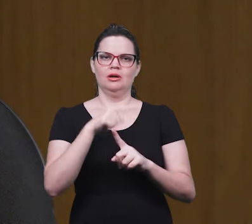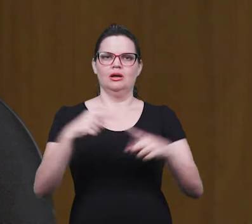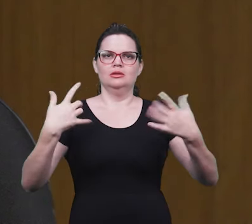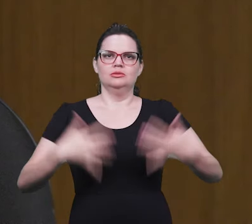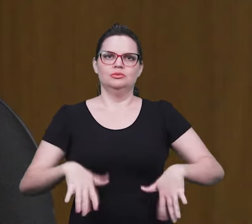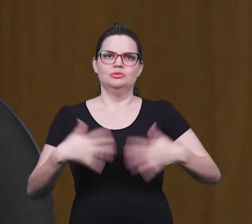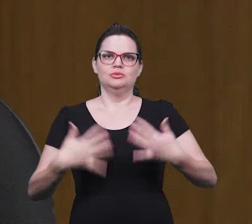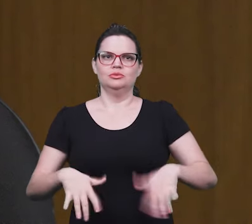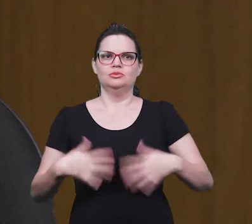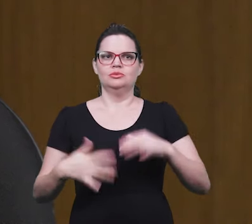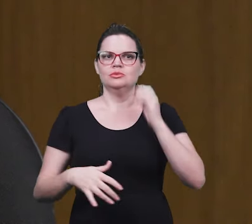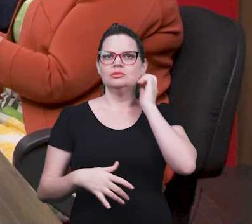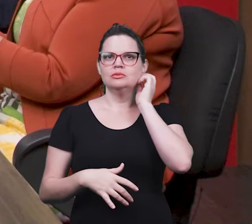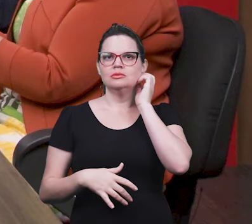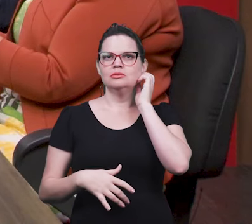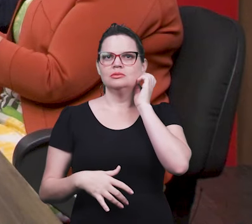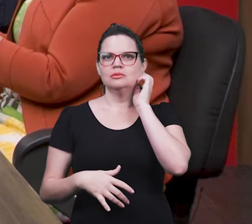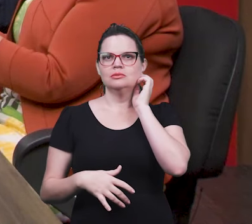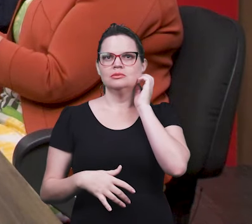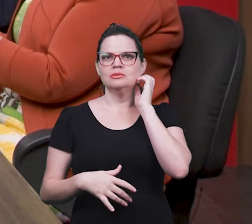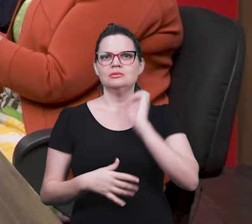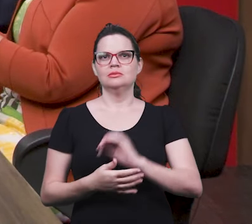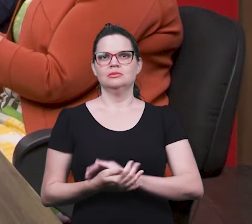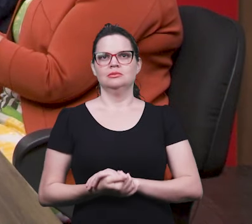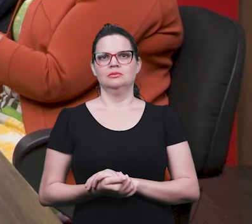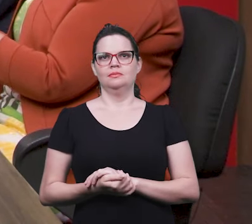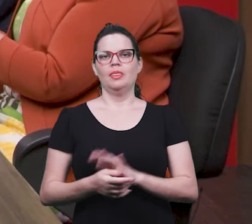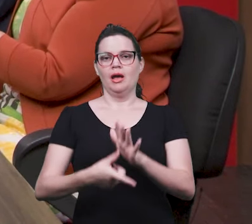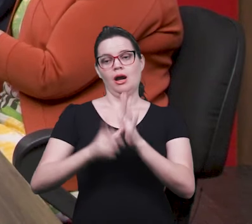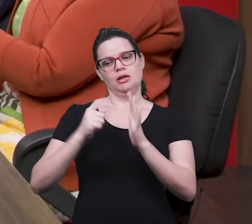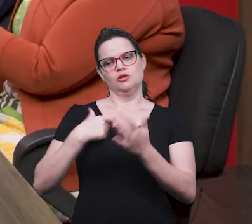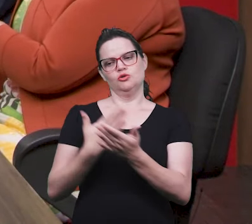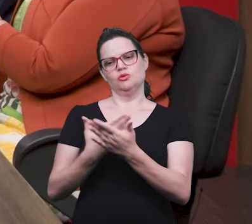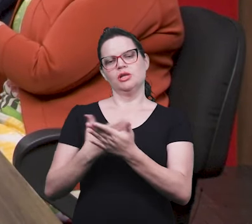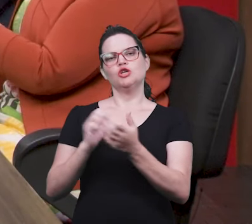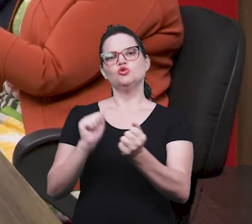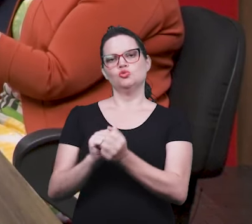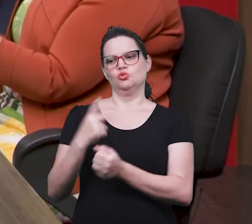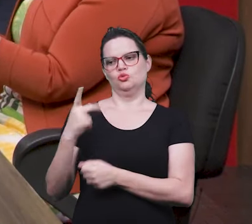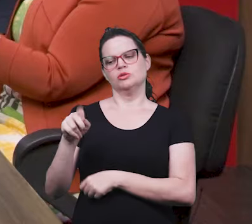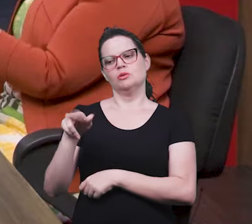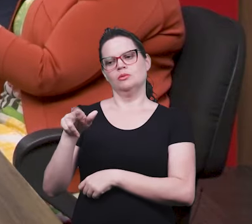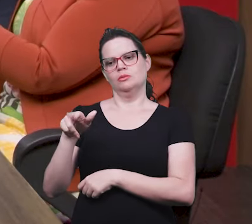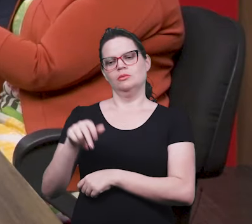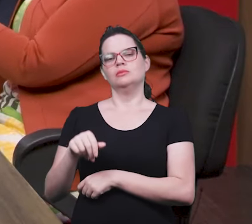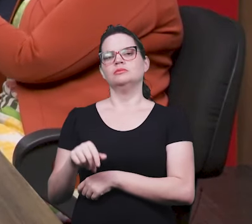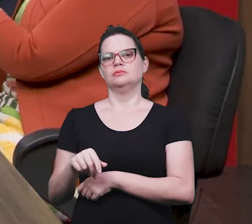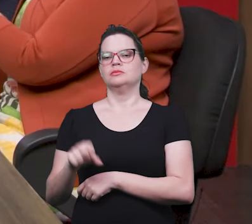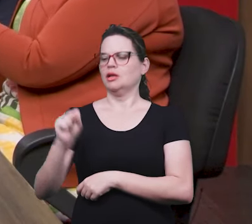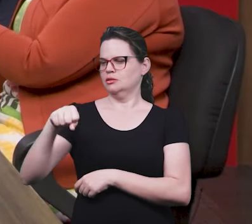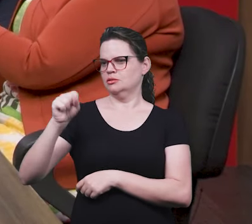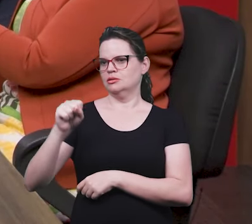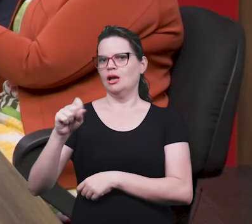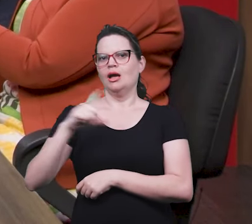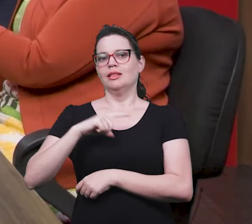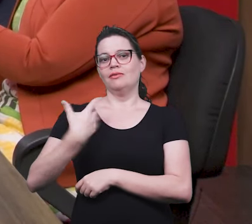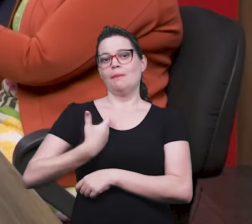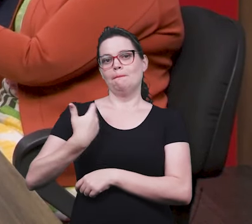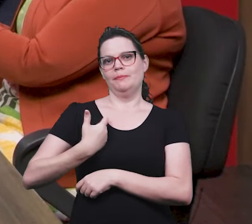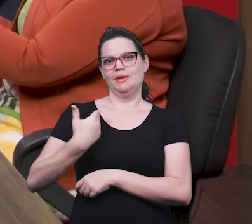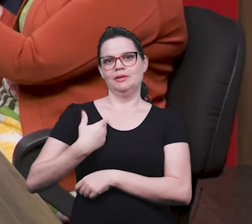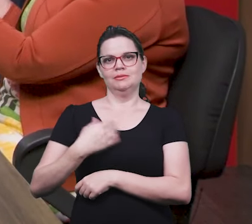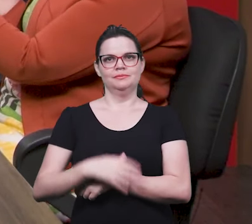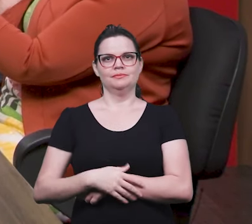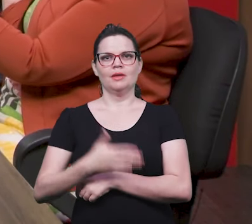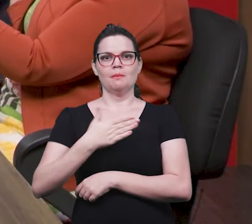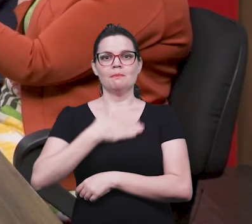desesperado. Um ano antes eu estudei com a Alcarice, seu irmão. Ele estudou tanto com minha irmã e criou uma amizade lá. E